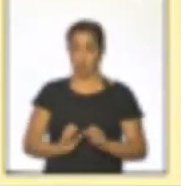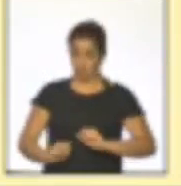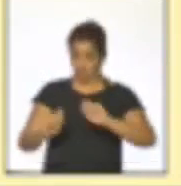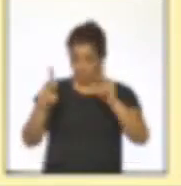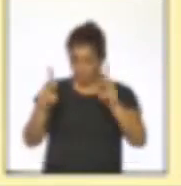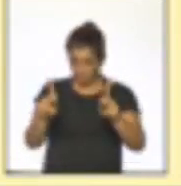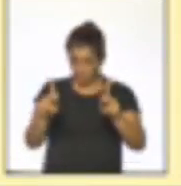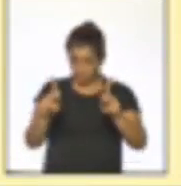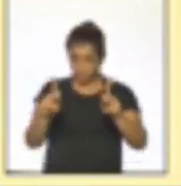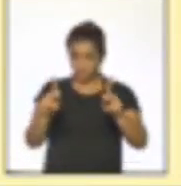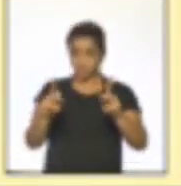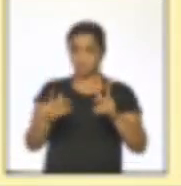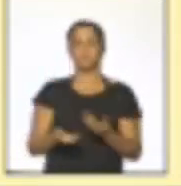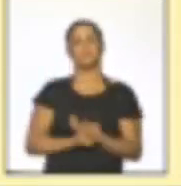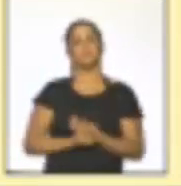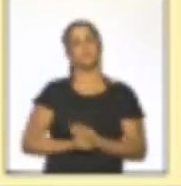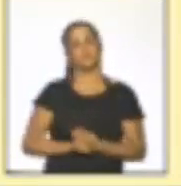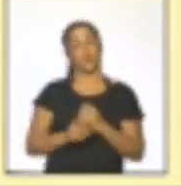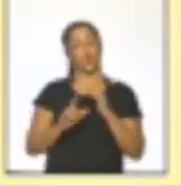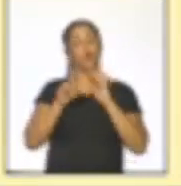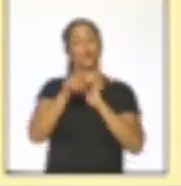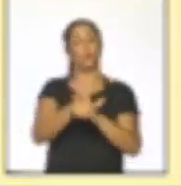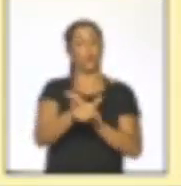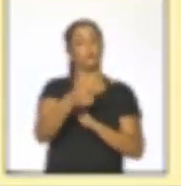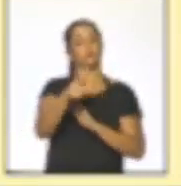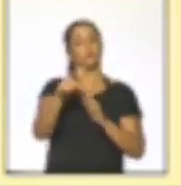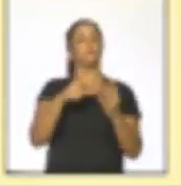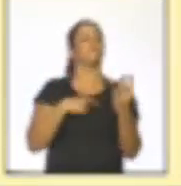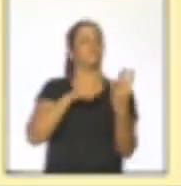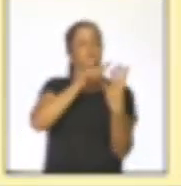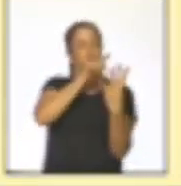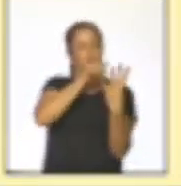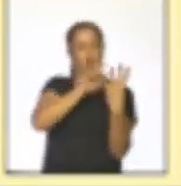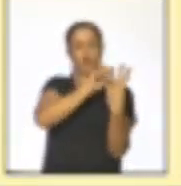Ok? Vamos para o próximo exemplo.